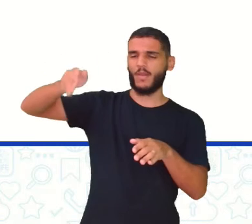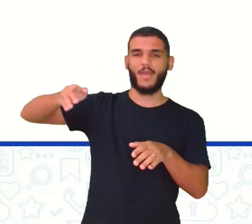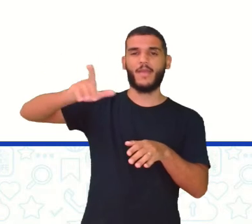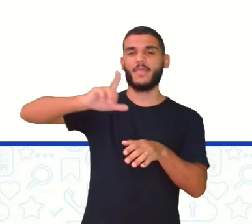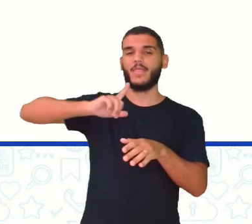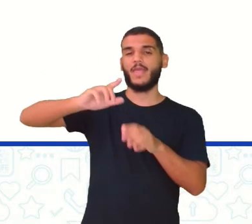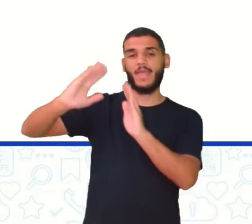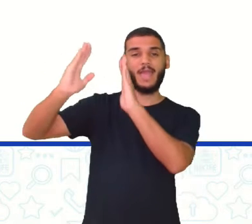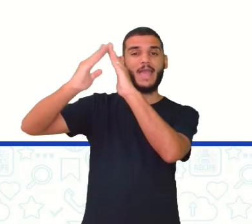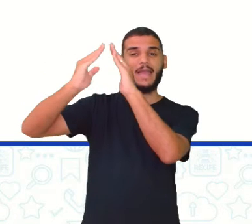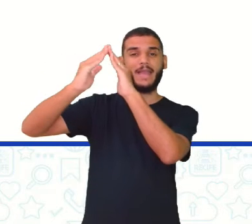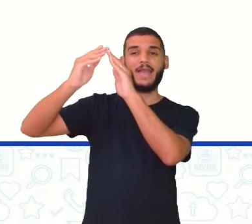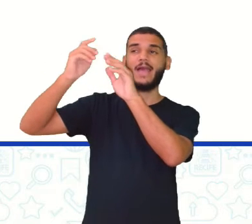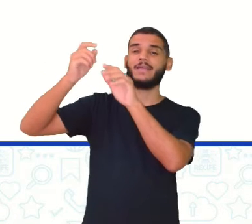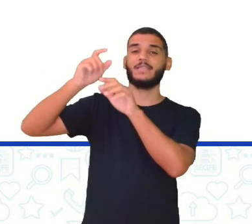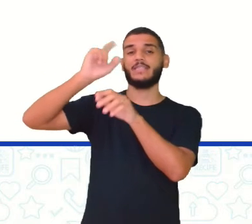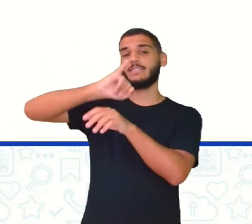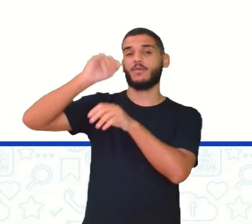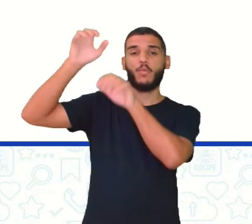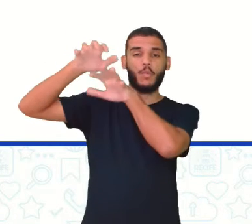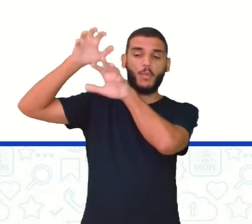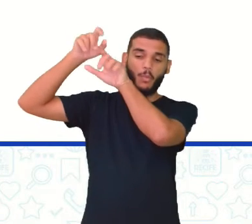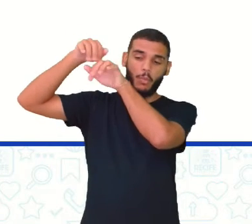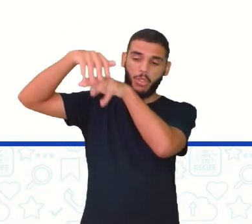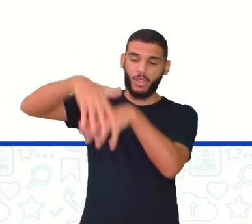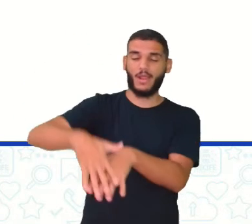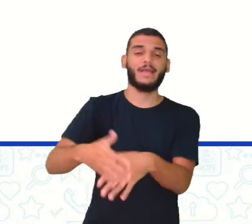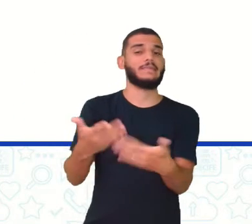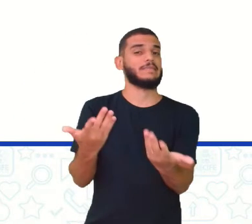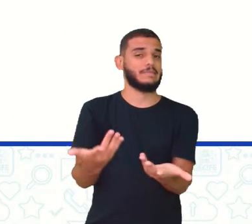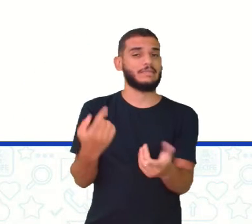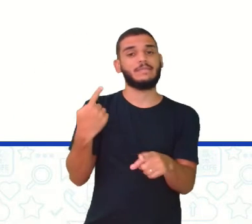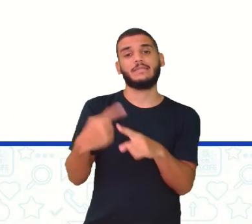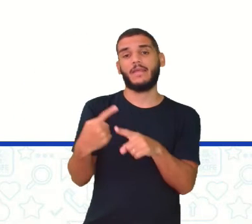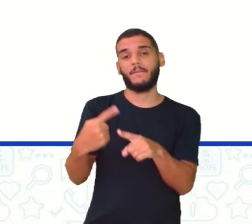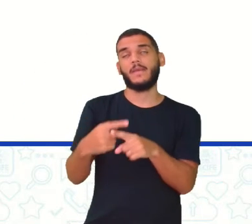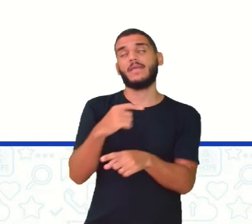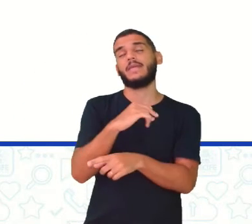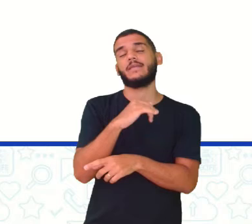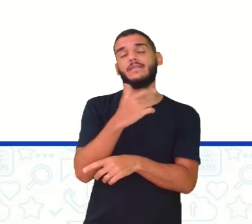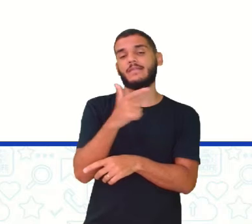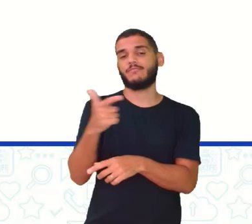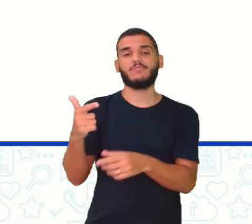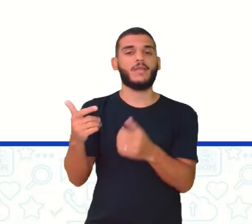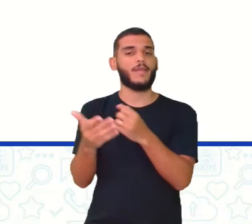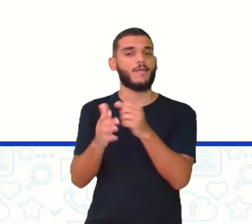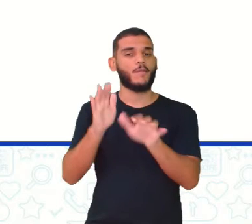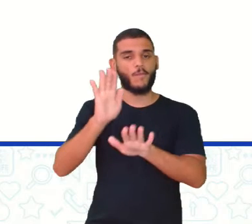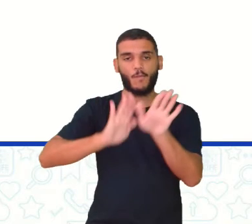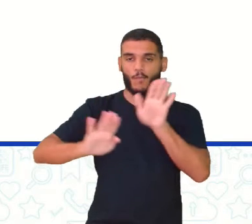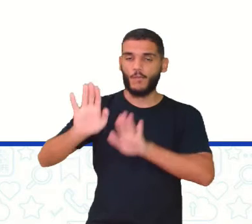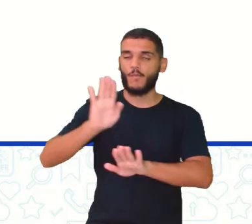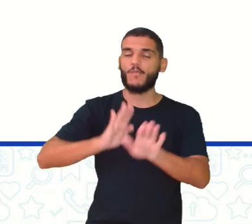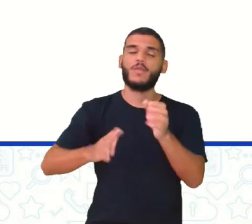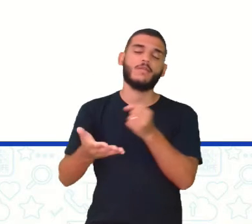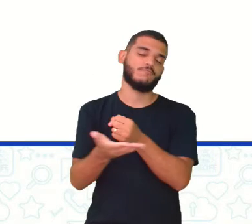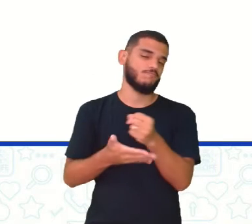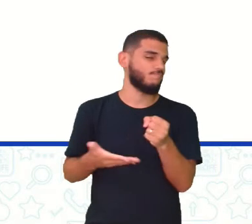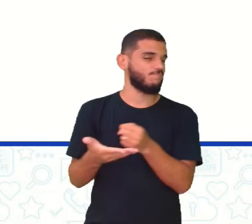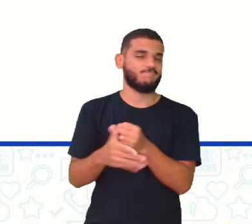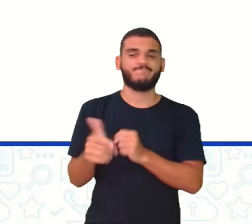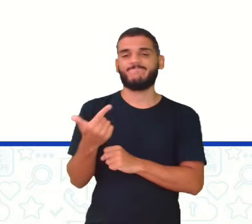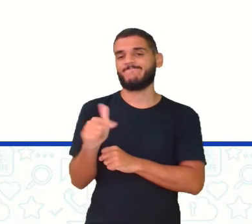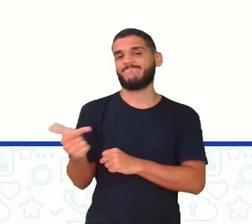saneamento básico não chega ali nas comunidades. Então, olha o racismo ambiental aí, né? A maioria da população negra